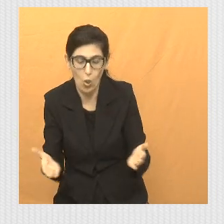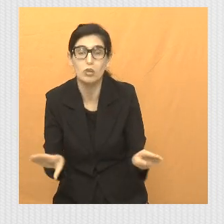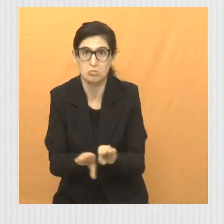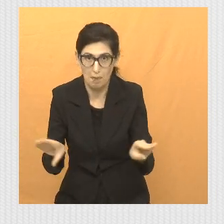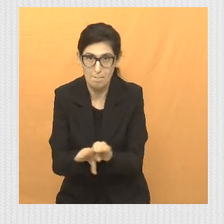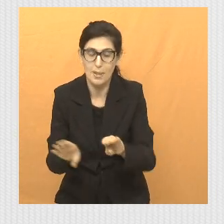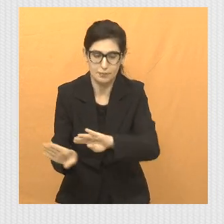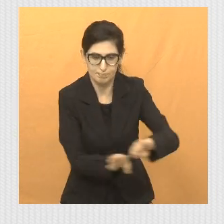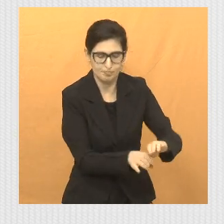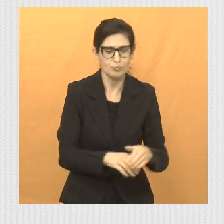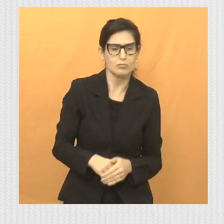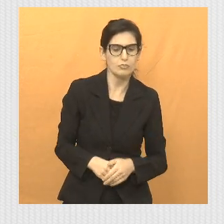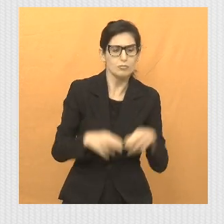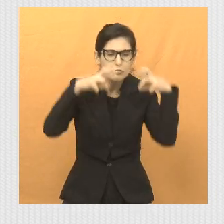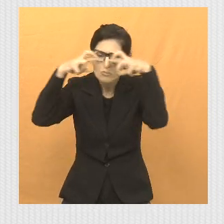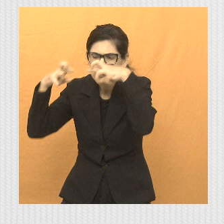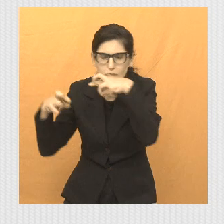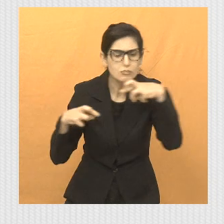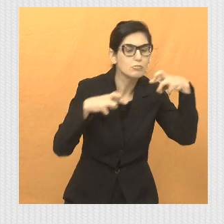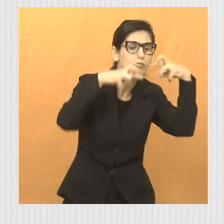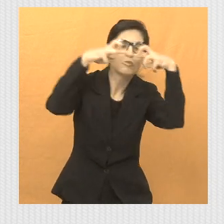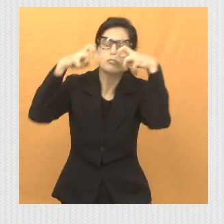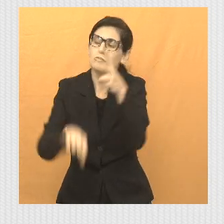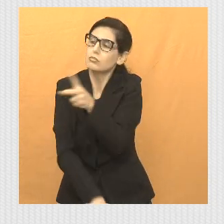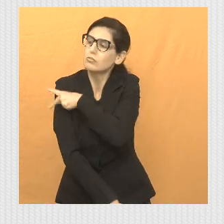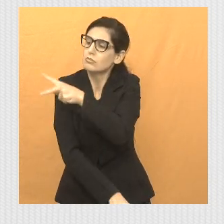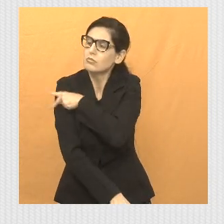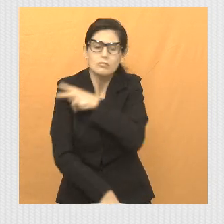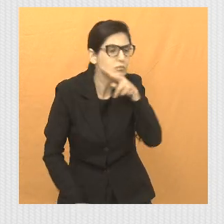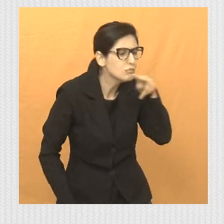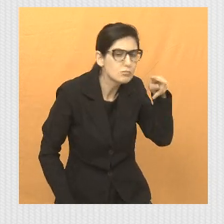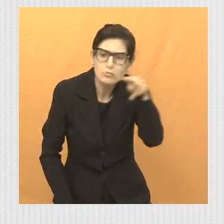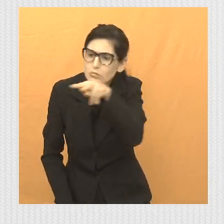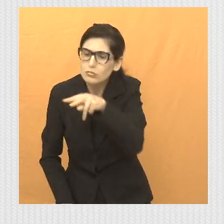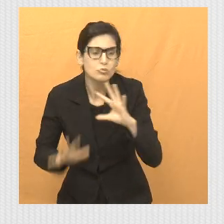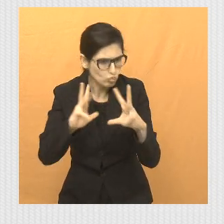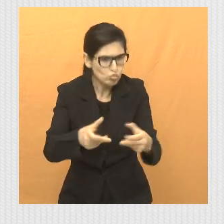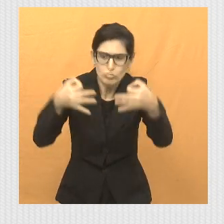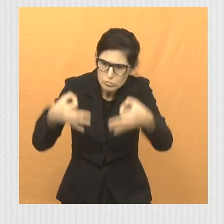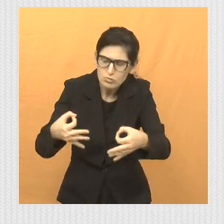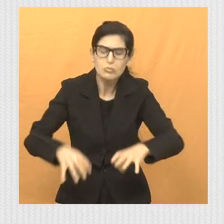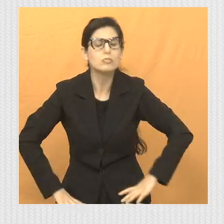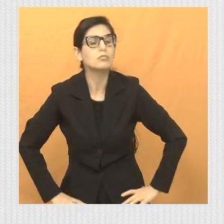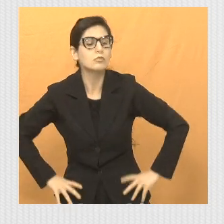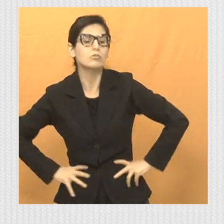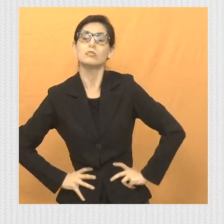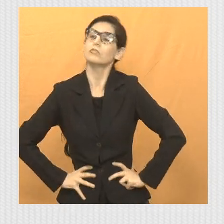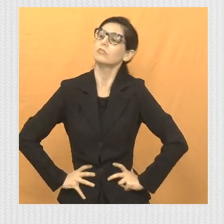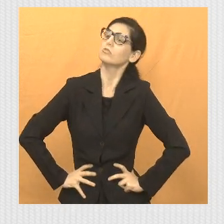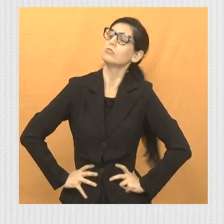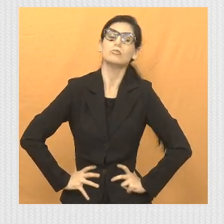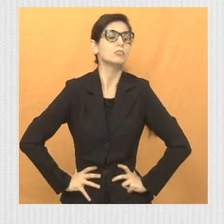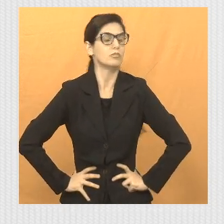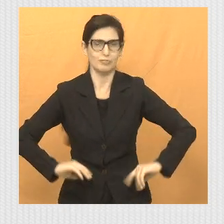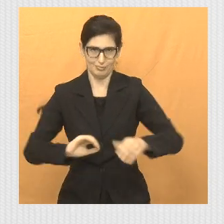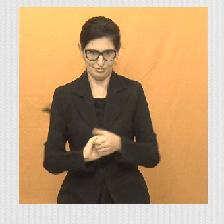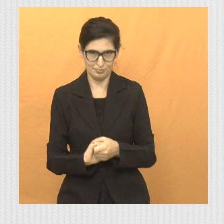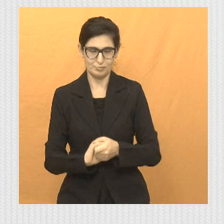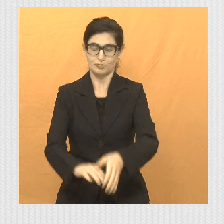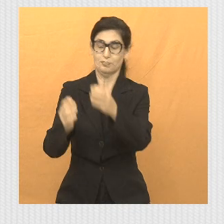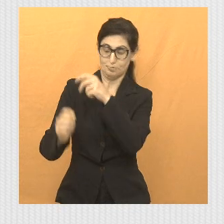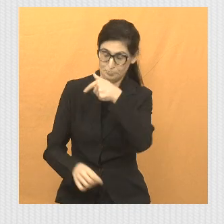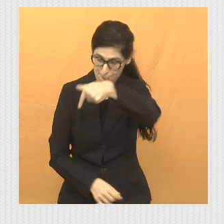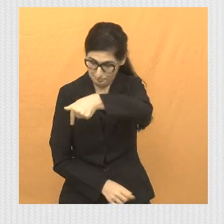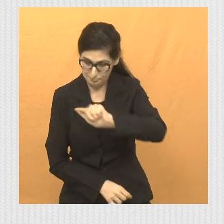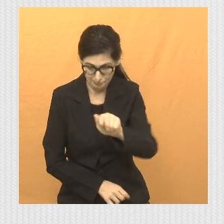avaliações realizadas no primeiro quadrimestre de 2019, fechamos o período com